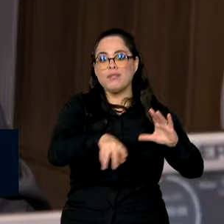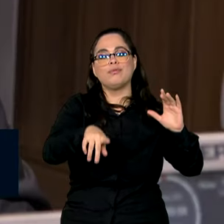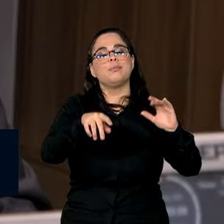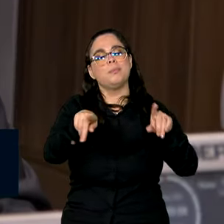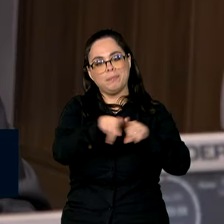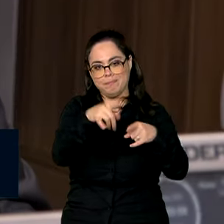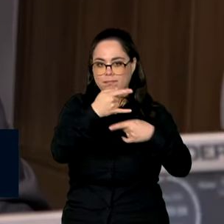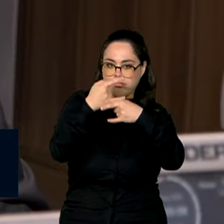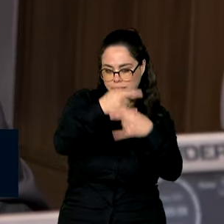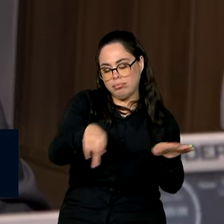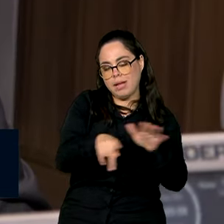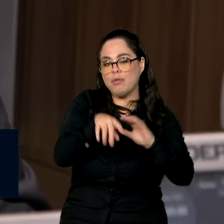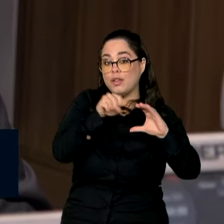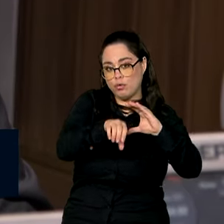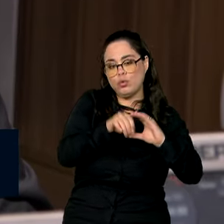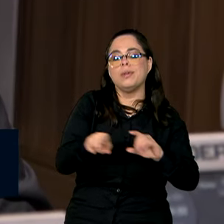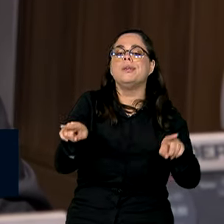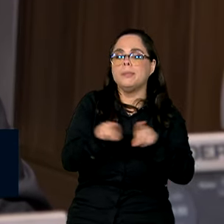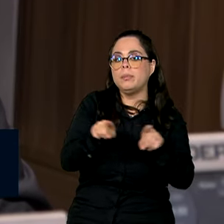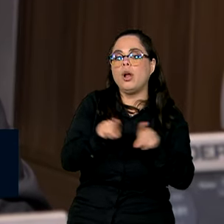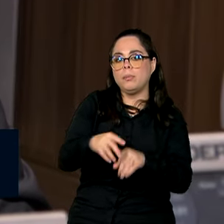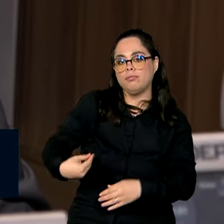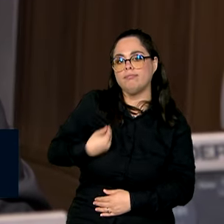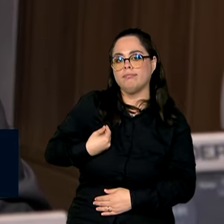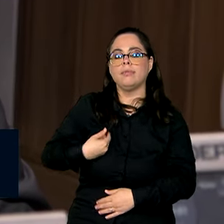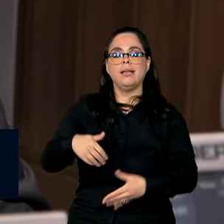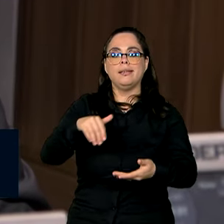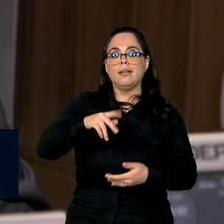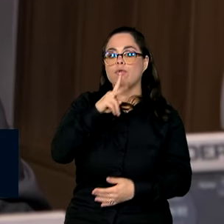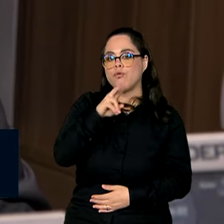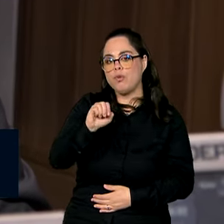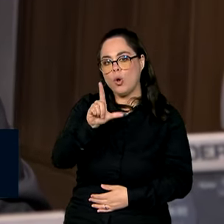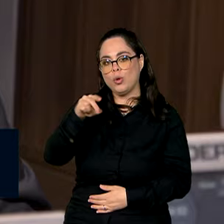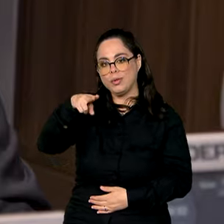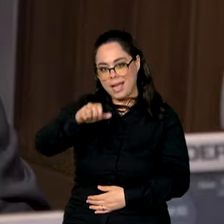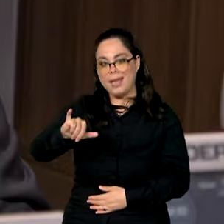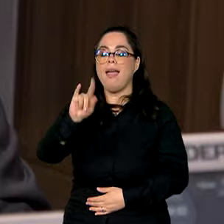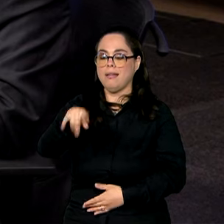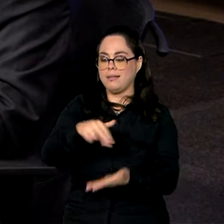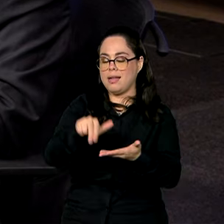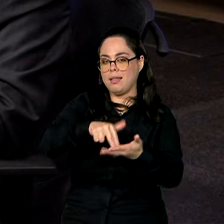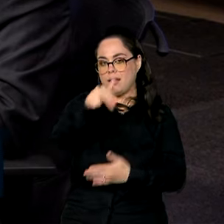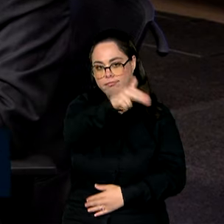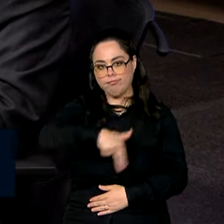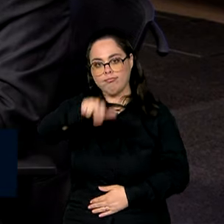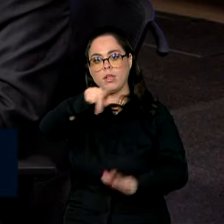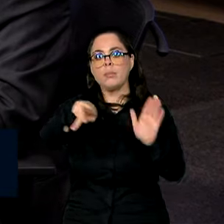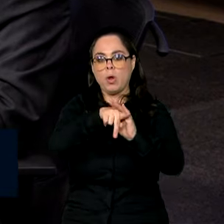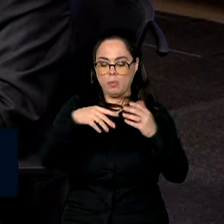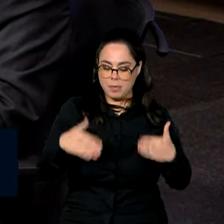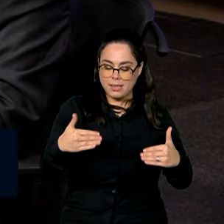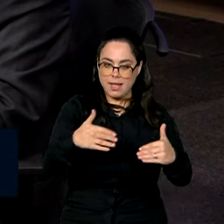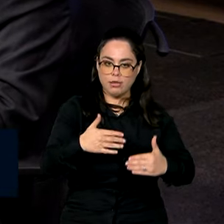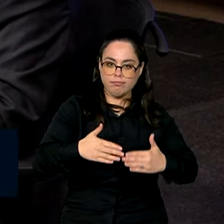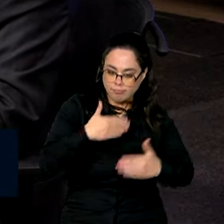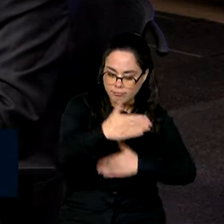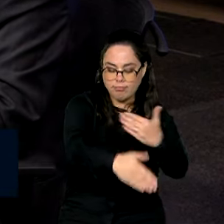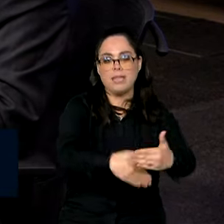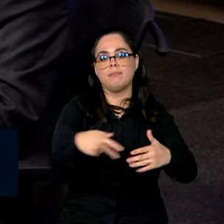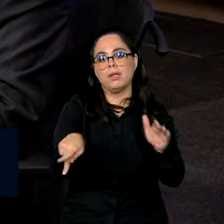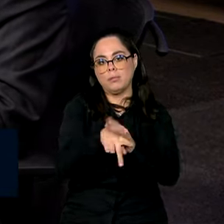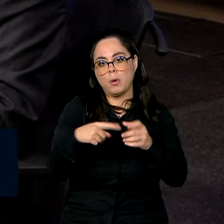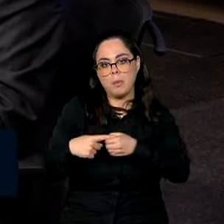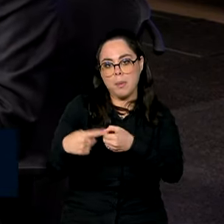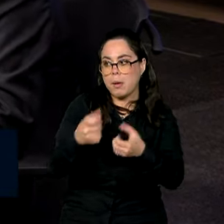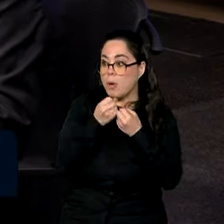Wolf secretário Nacional de Proteção e Defesa Civil do Ministério da Integração e do desenvolvimento Regional Boa noite secretário